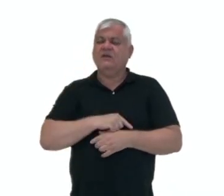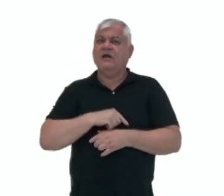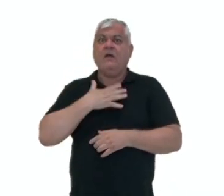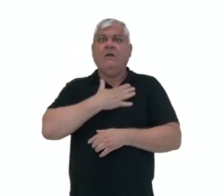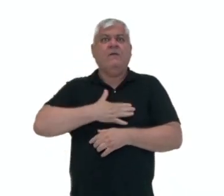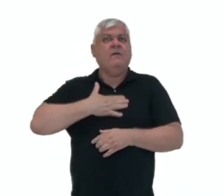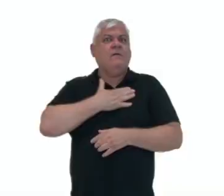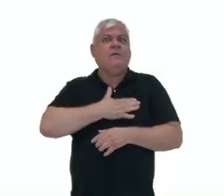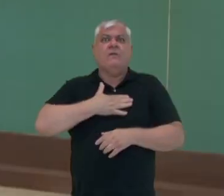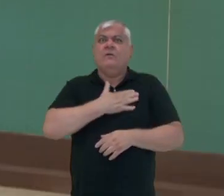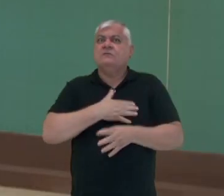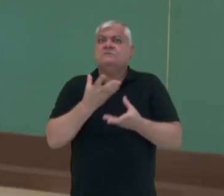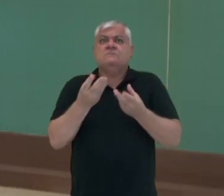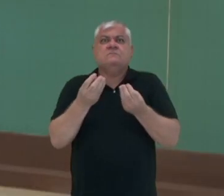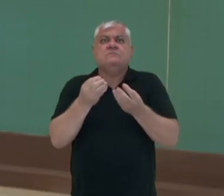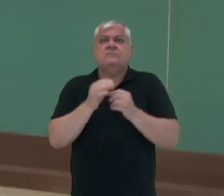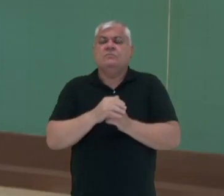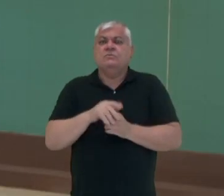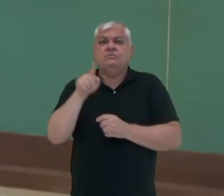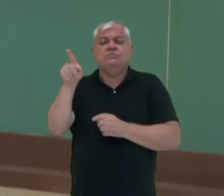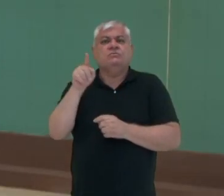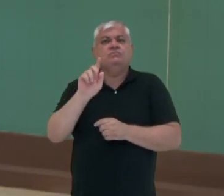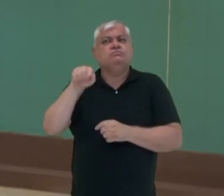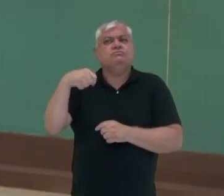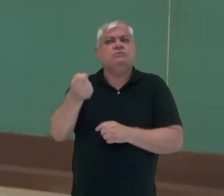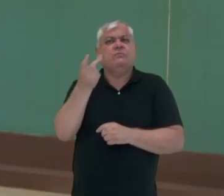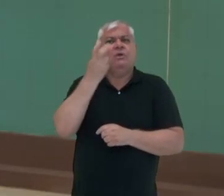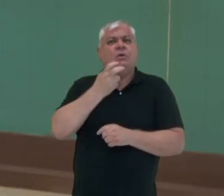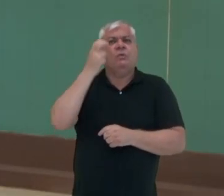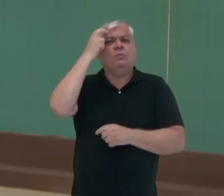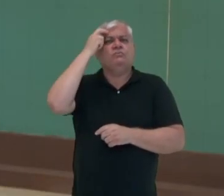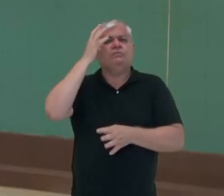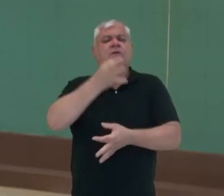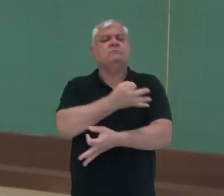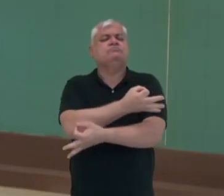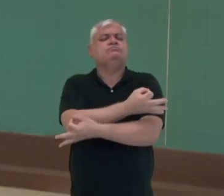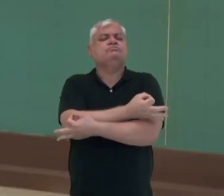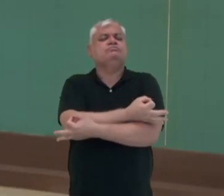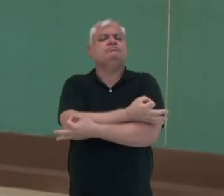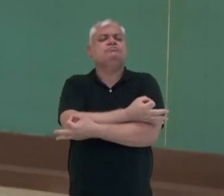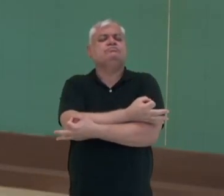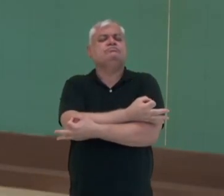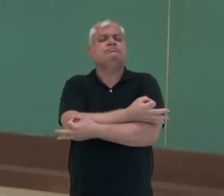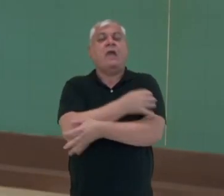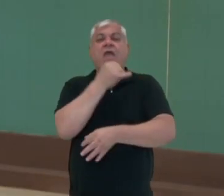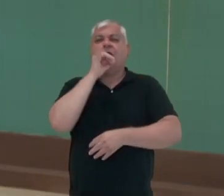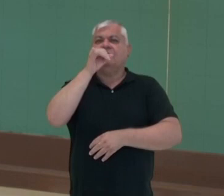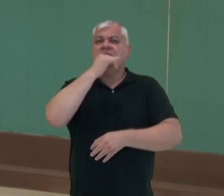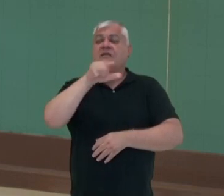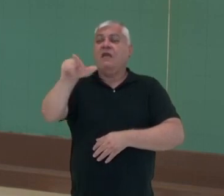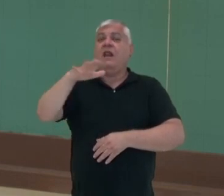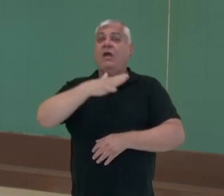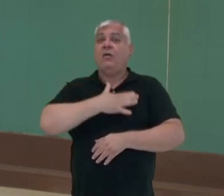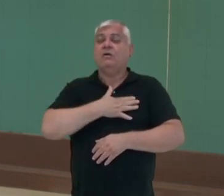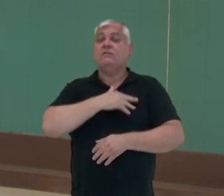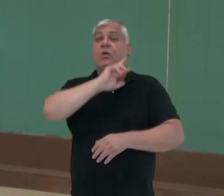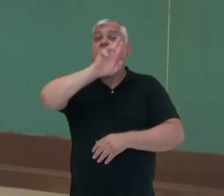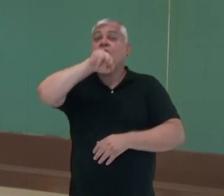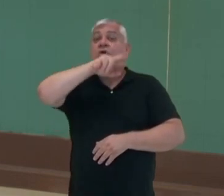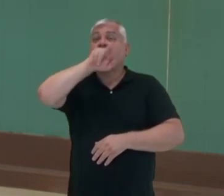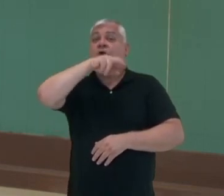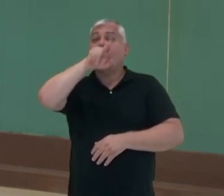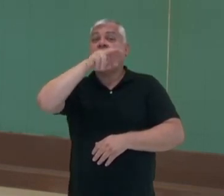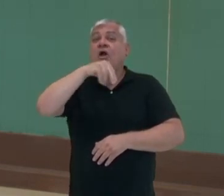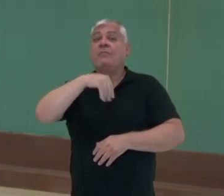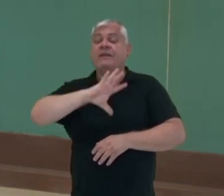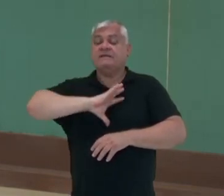questão dessa cultura oriental sobre meditação, linhas de energia, chakras, né? Então ela dizia que as cobras elas seguiam a linha da